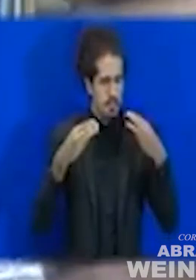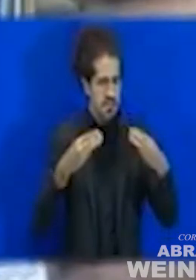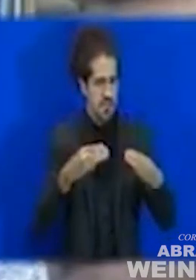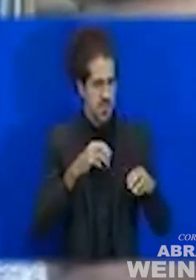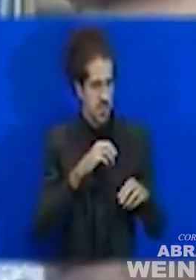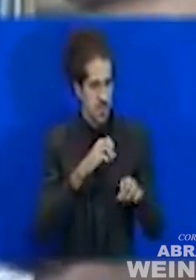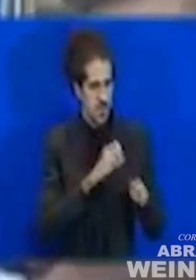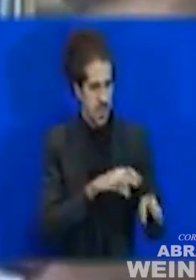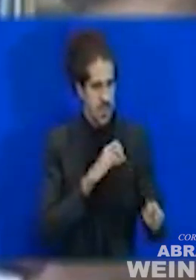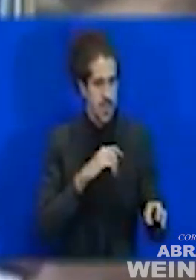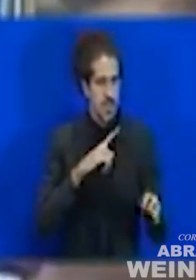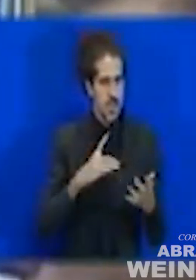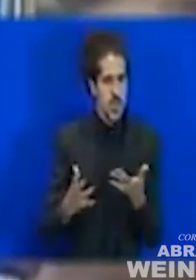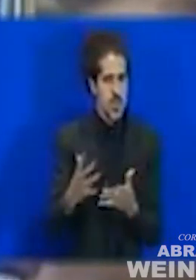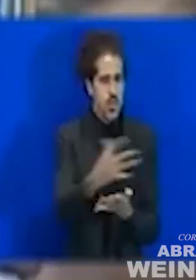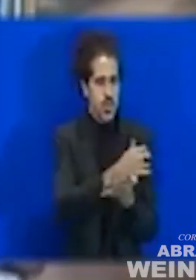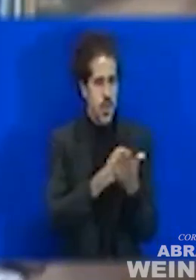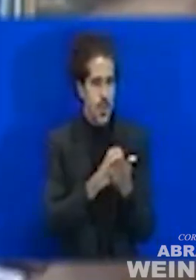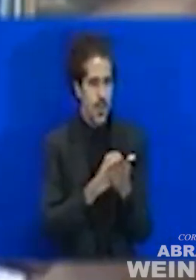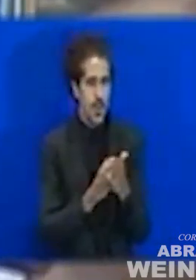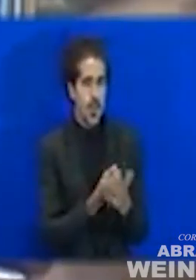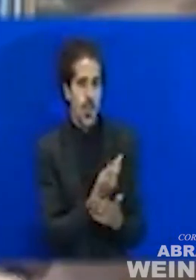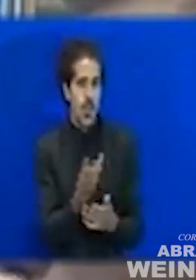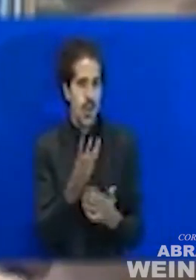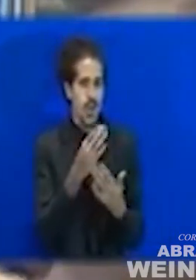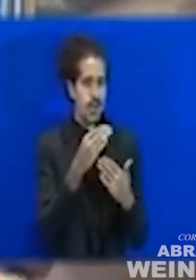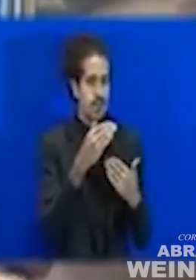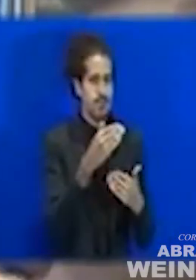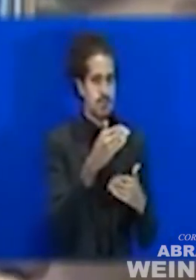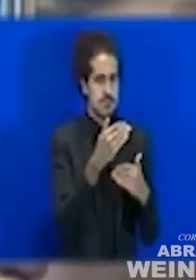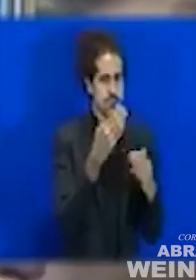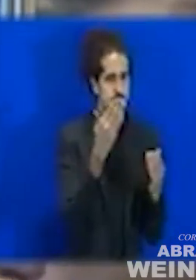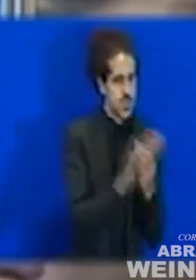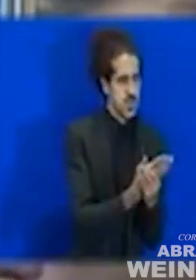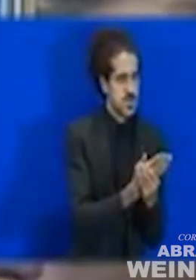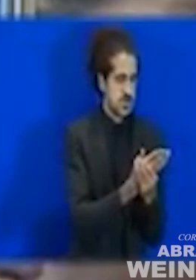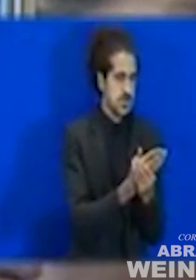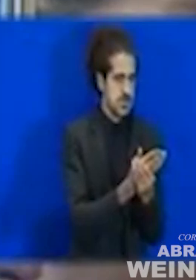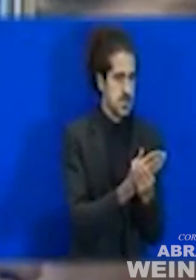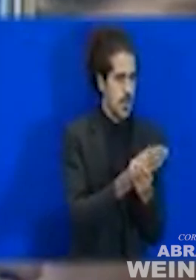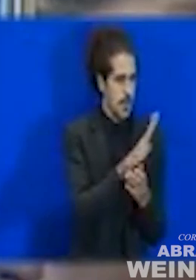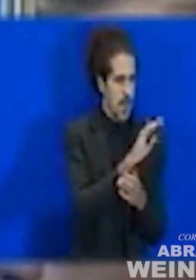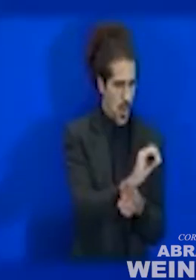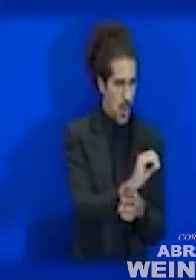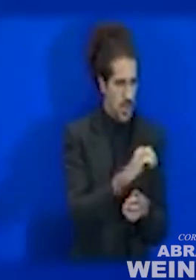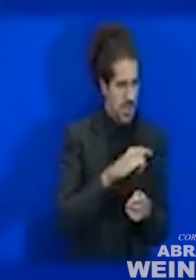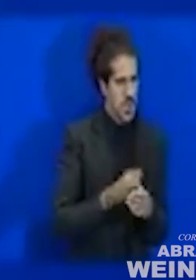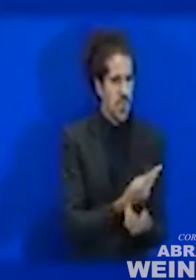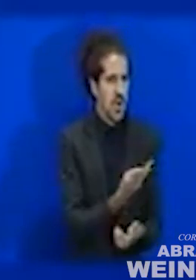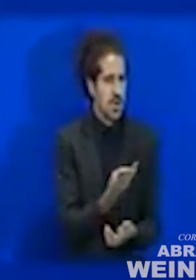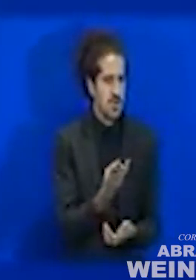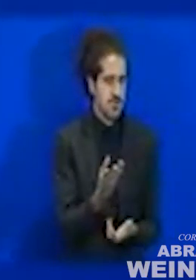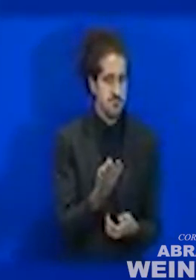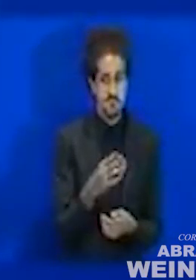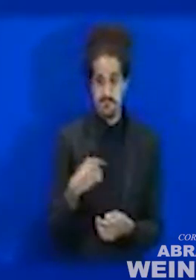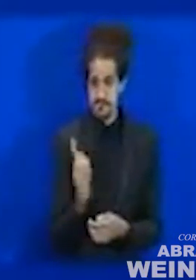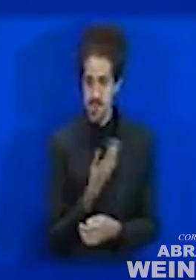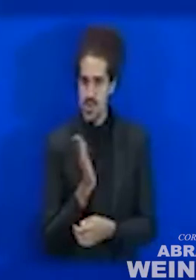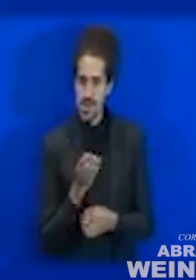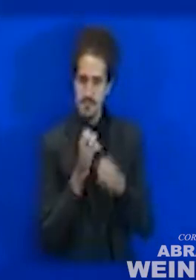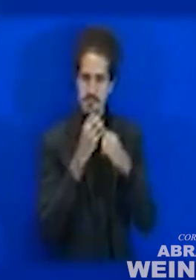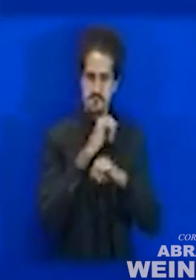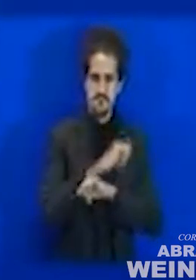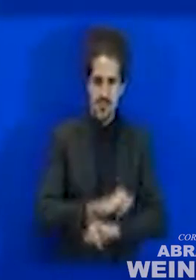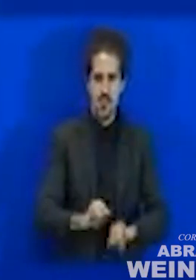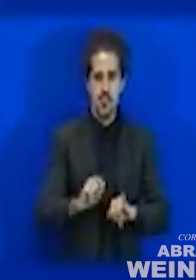de boletins de ocorrência registrados por conta dessas sabotagens, como o senhor disse. O que tem aqui, a gente passou já para vocês, tem um